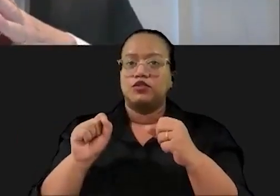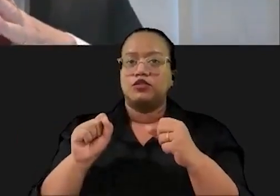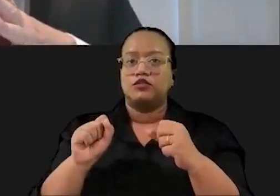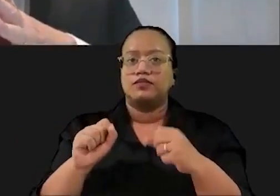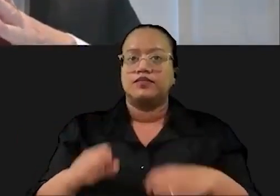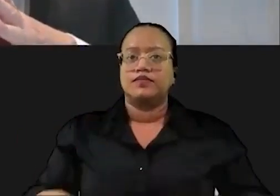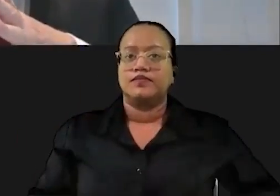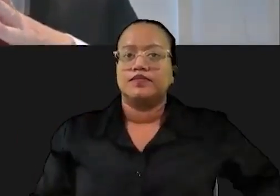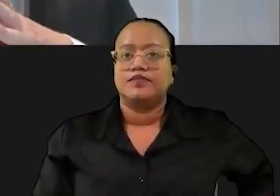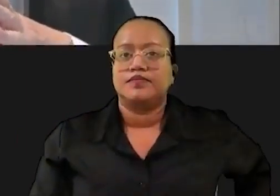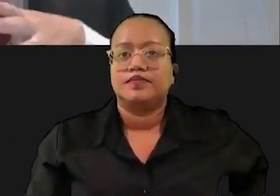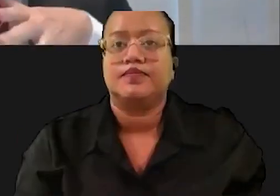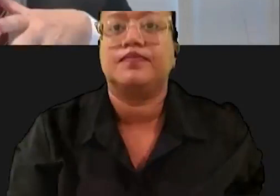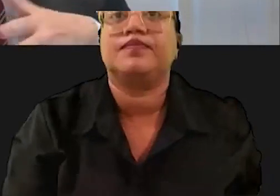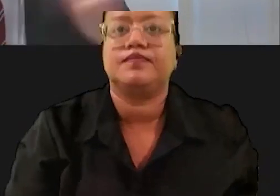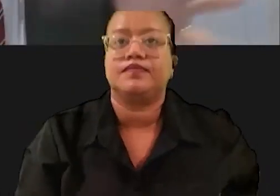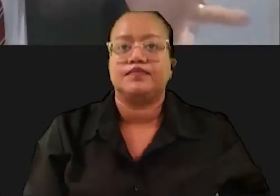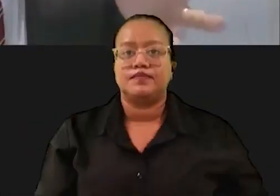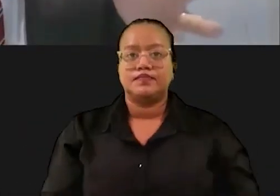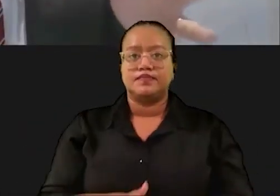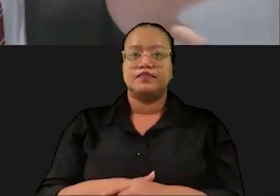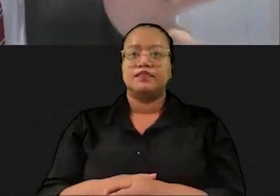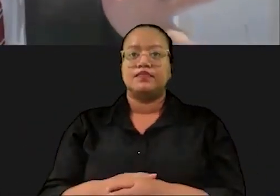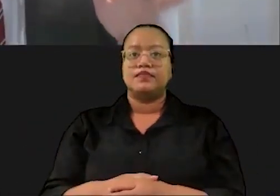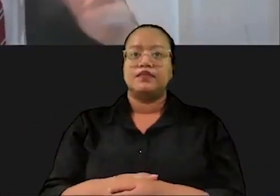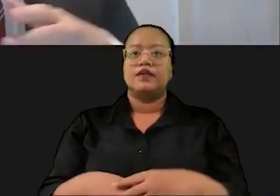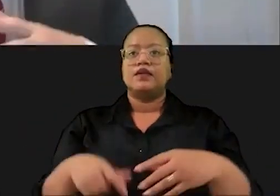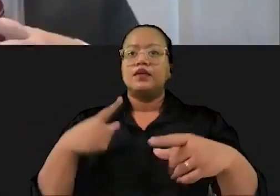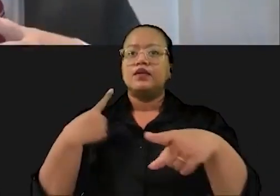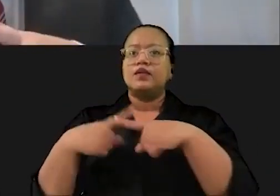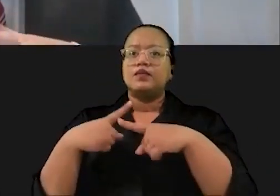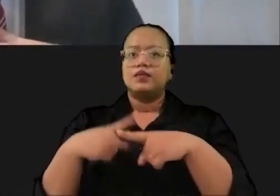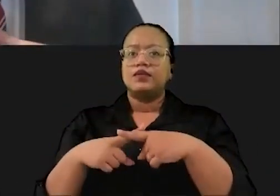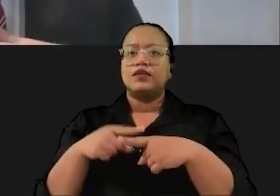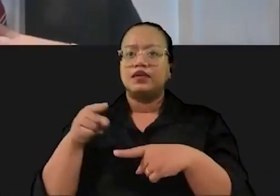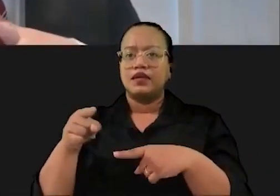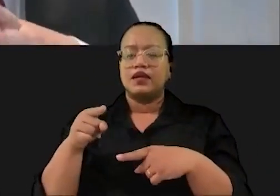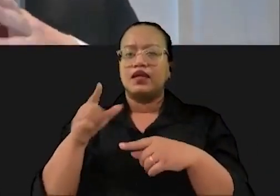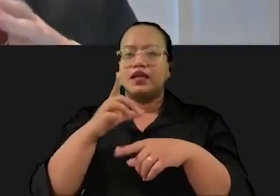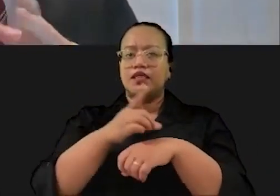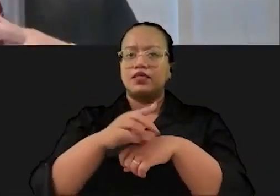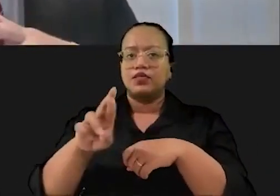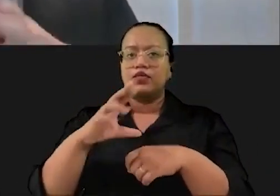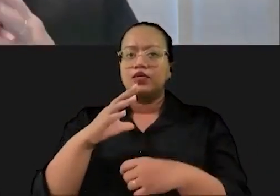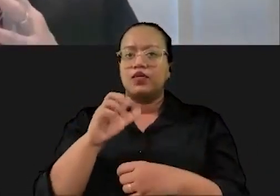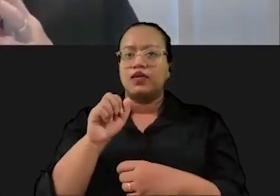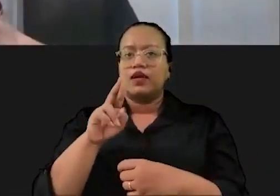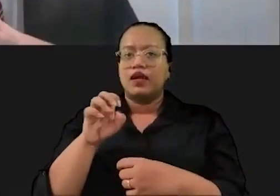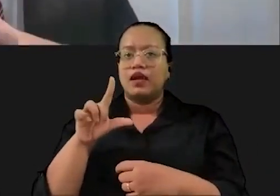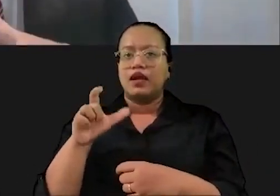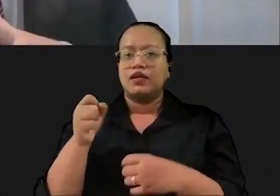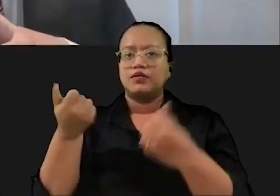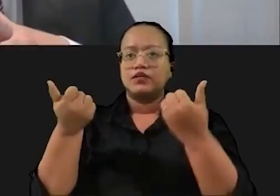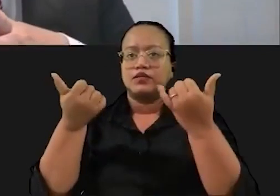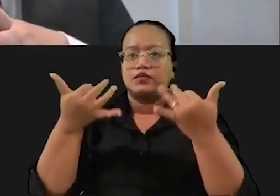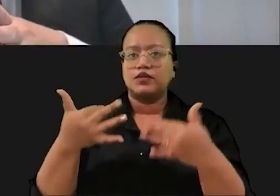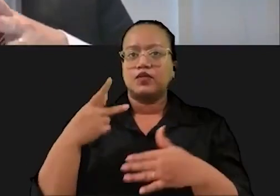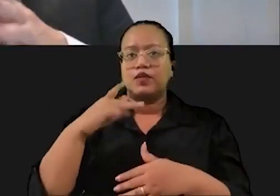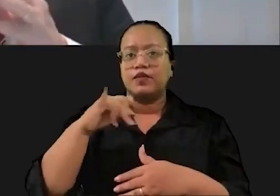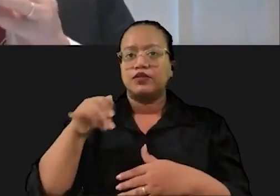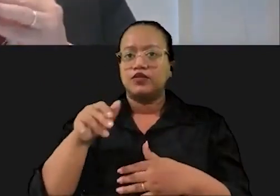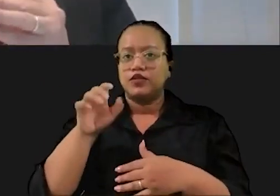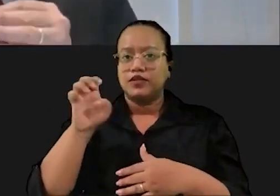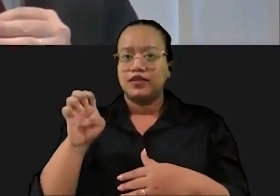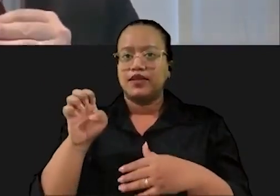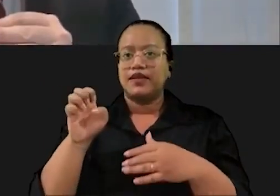possibilidade do próprio PJE estender a todos o mesmo procedimento. Hoje, qualquer jurisdicionado de terceira